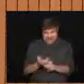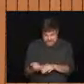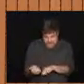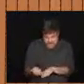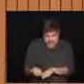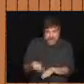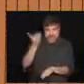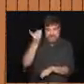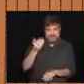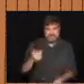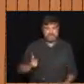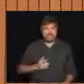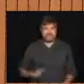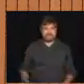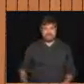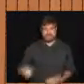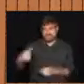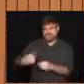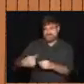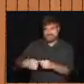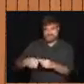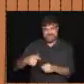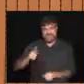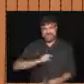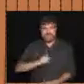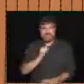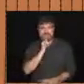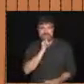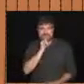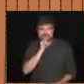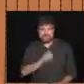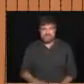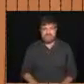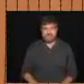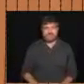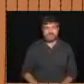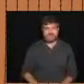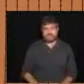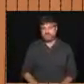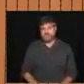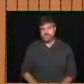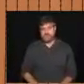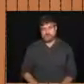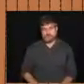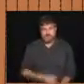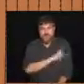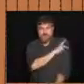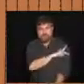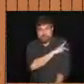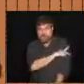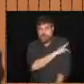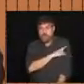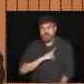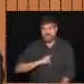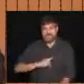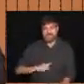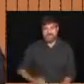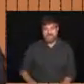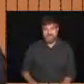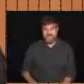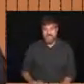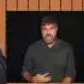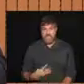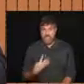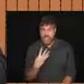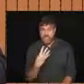disso. E em cidades que chegam, eu vou dar o exemplo aqui de Teresina, no Piauí, que chega a 40%